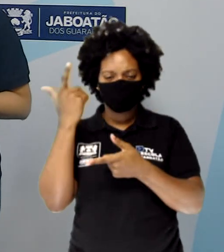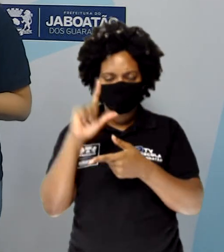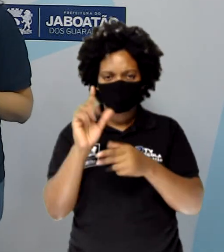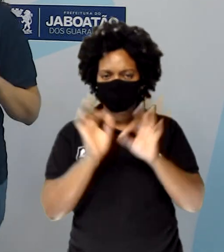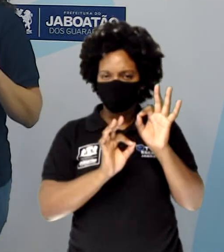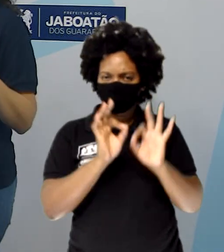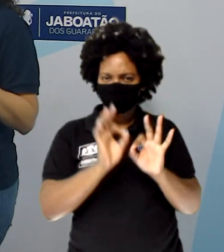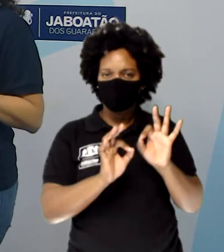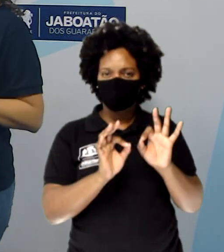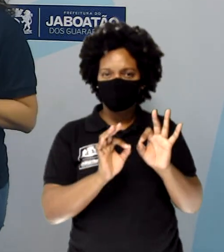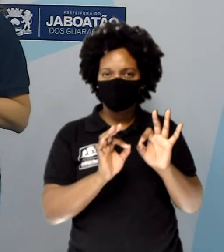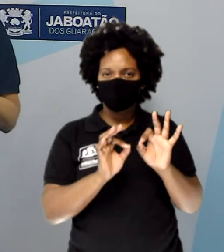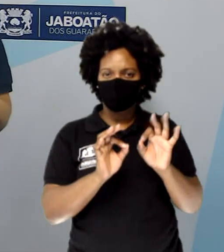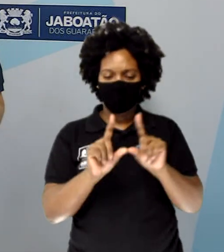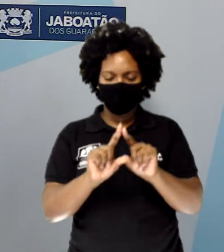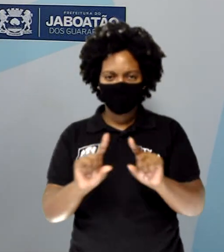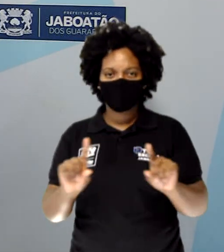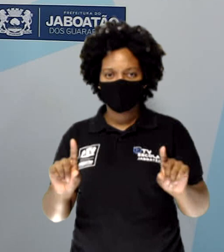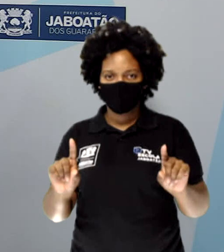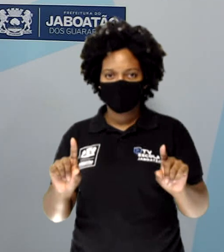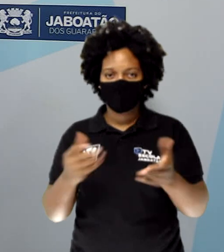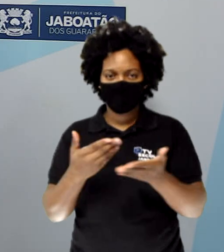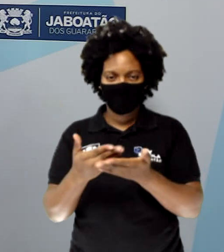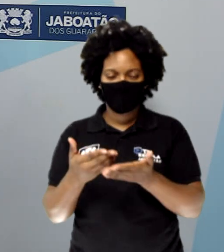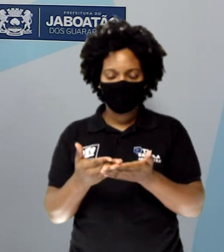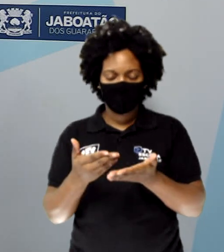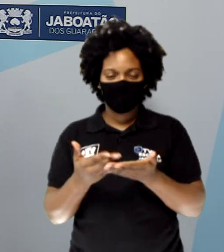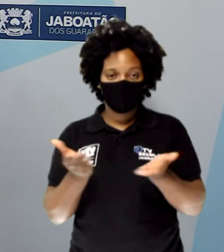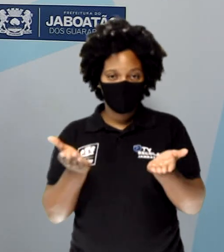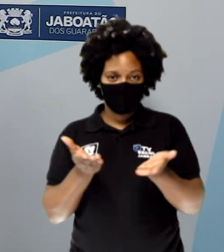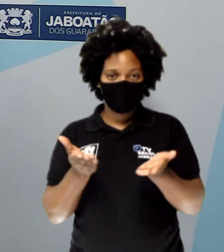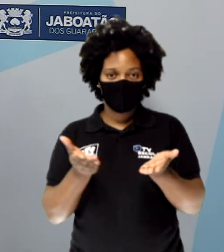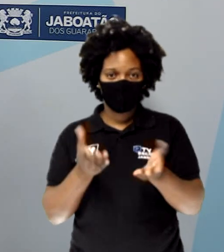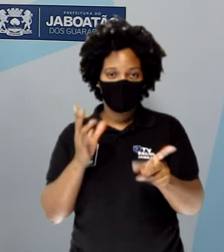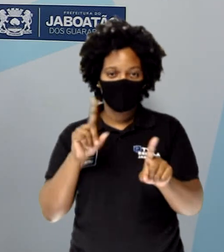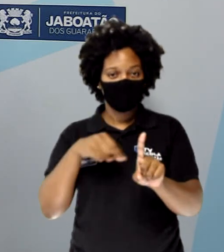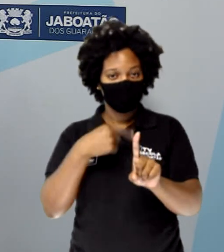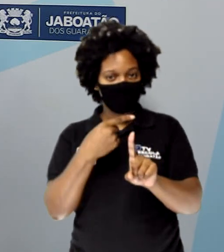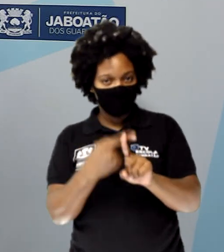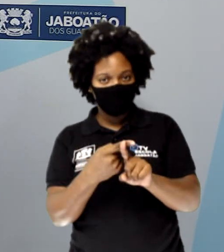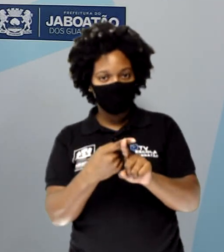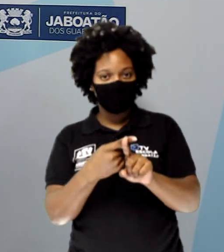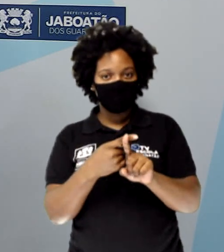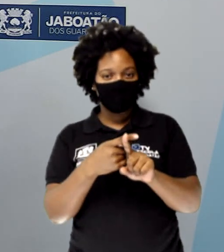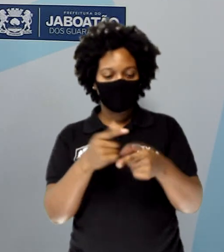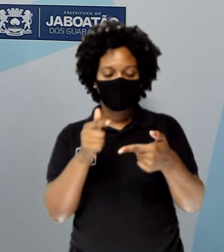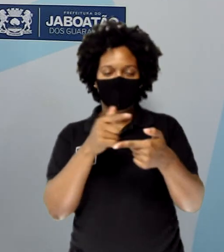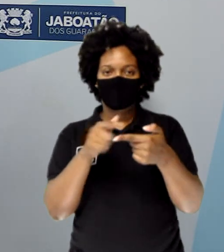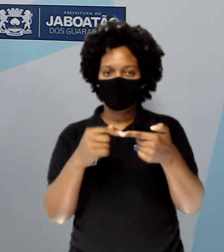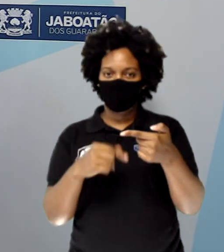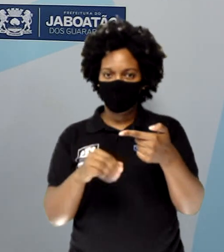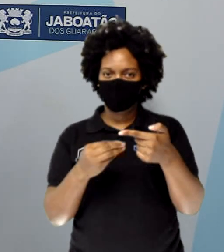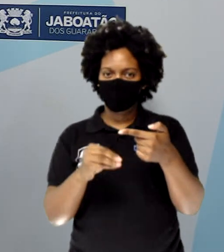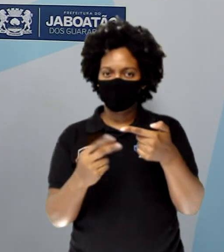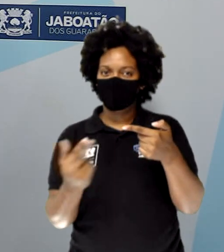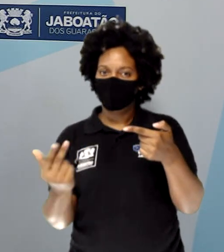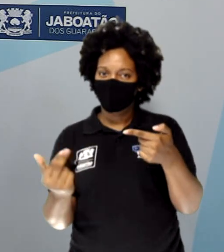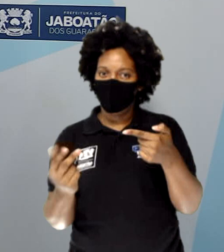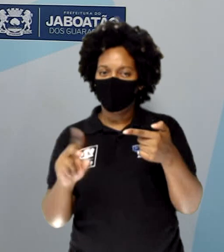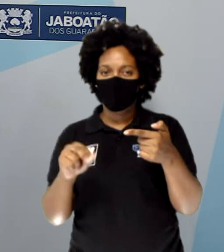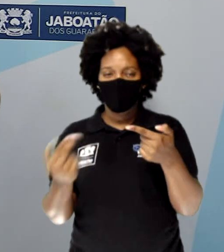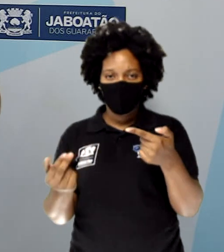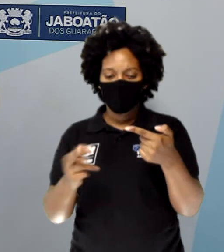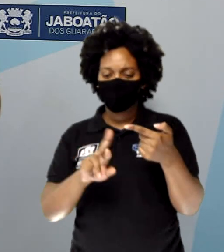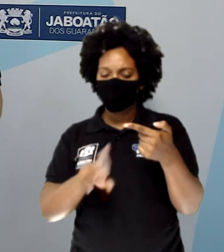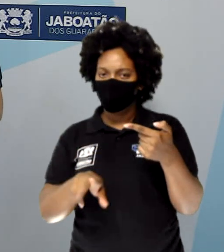esse desafio está embasado nessa aula que a gente teve agora de soma de frações com denominadores iguais ou